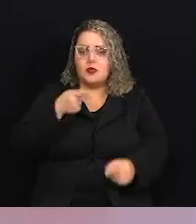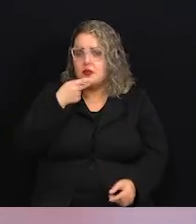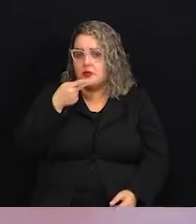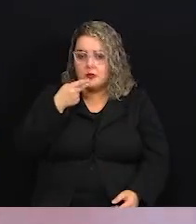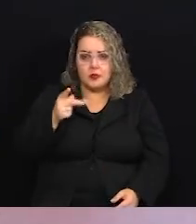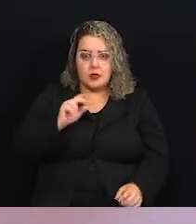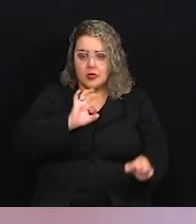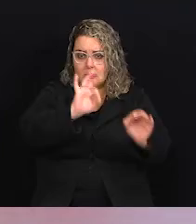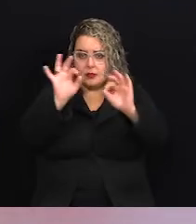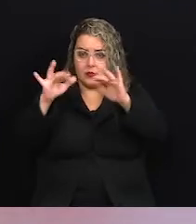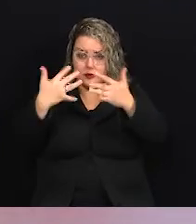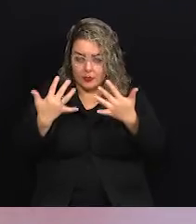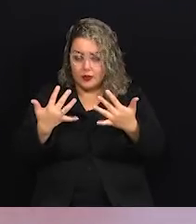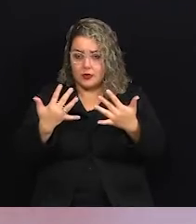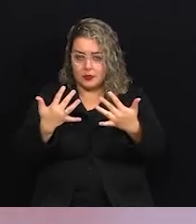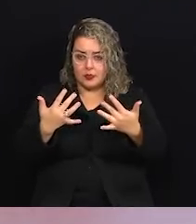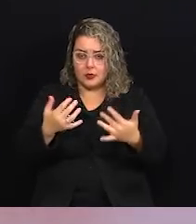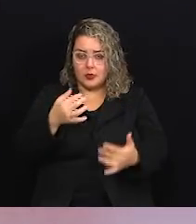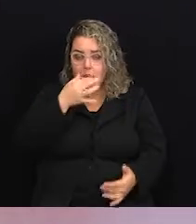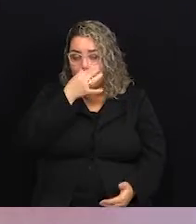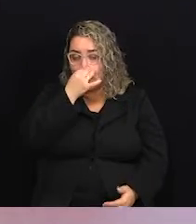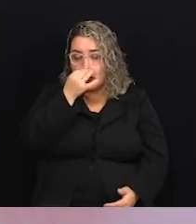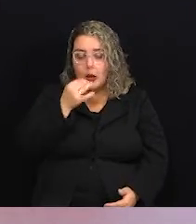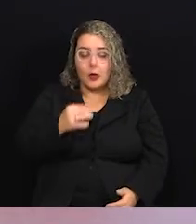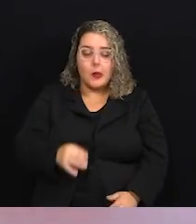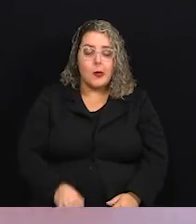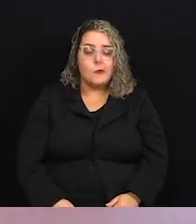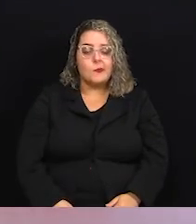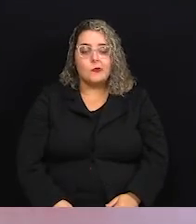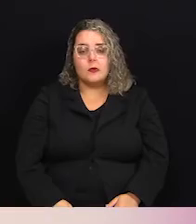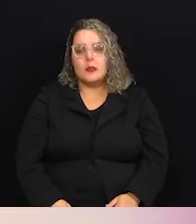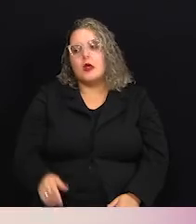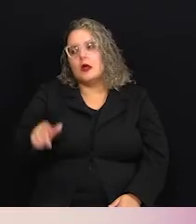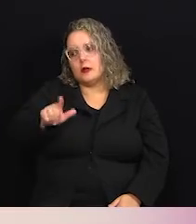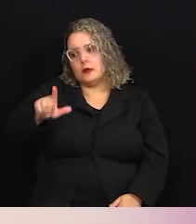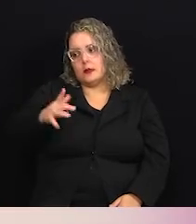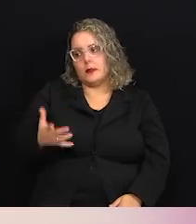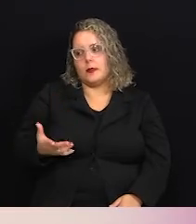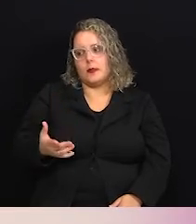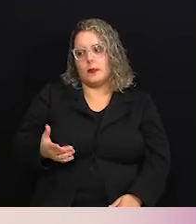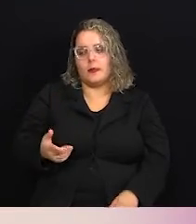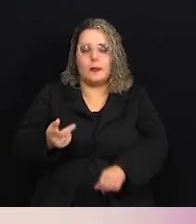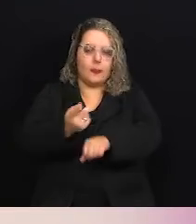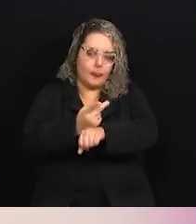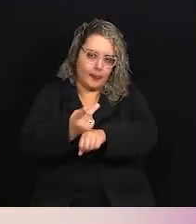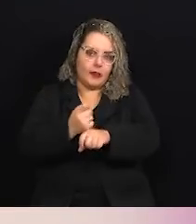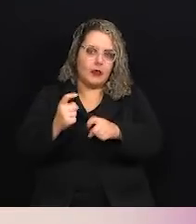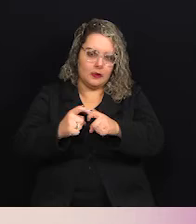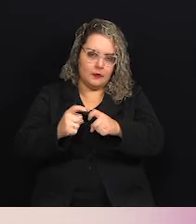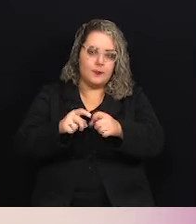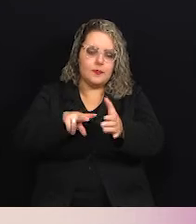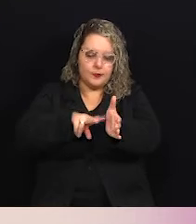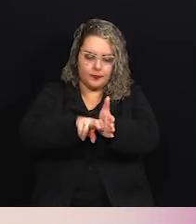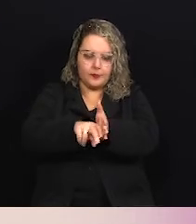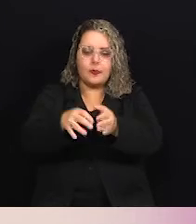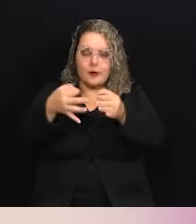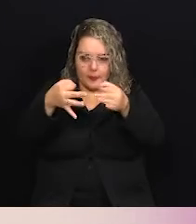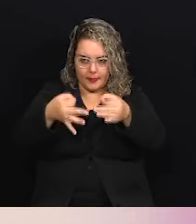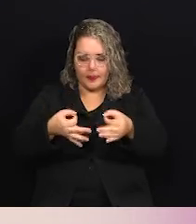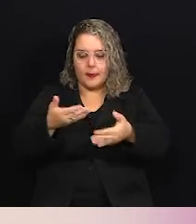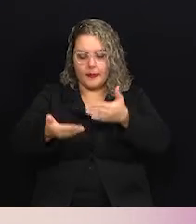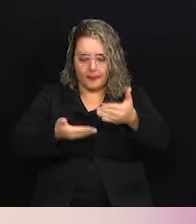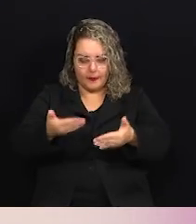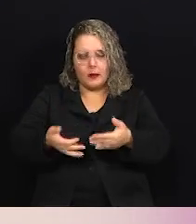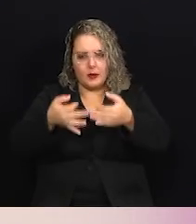que a gente fala para quem está assistindo a gente está aí, com o nariz todo entupido? Claro que é procurar especialista para fazer o